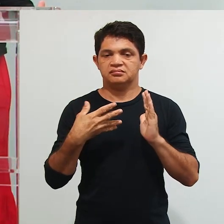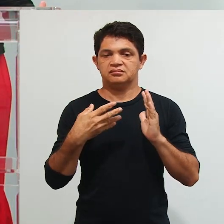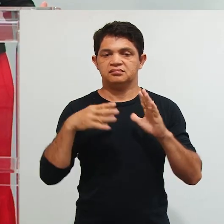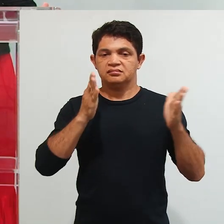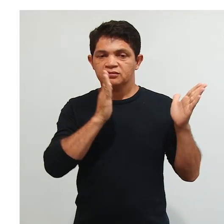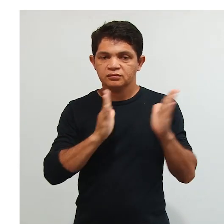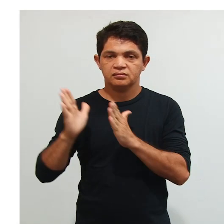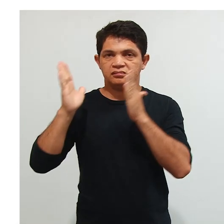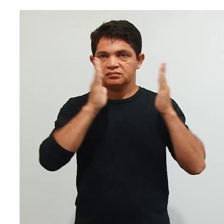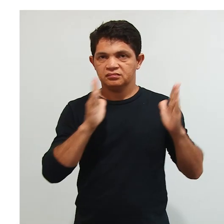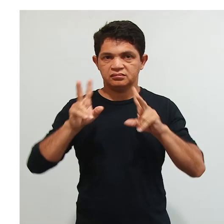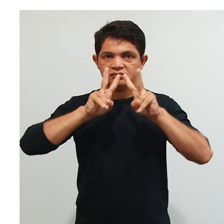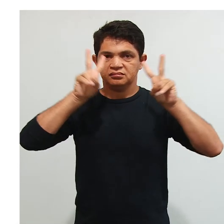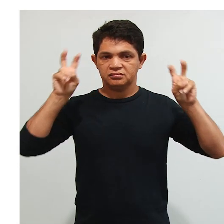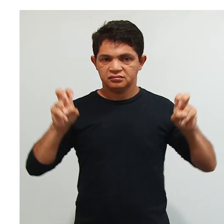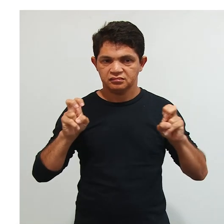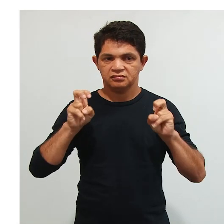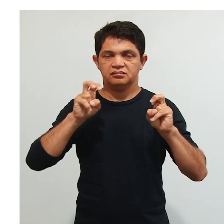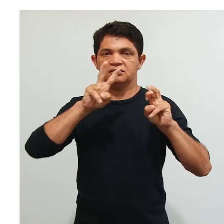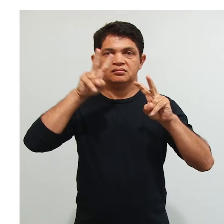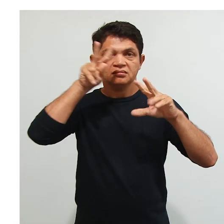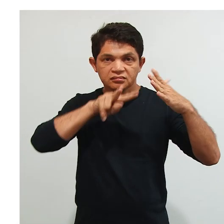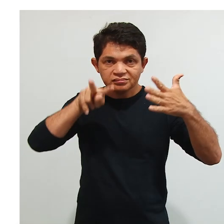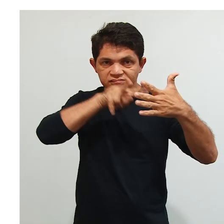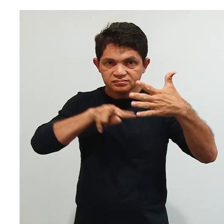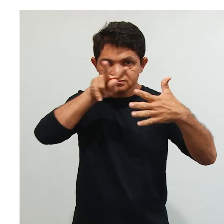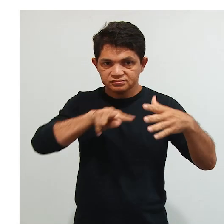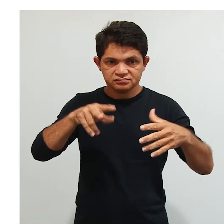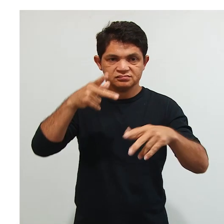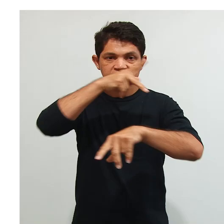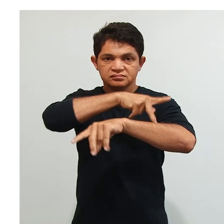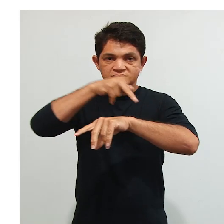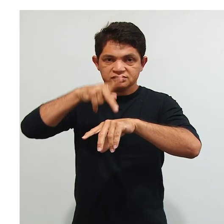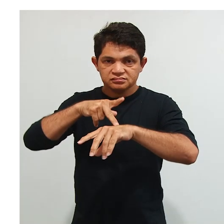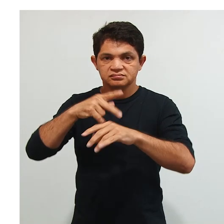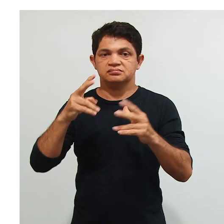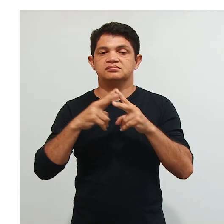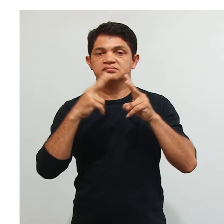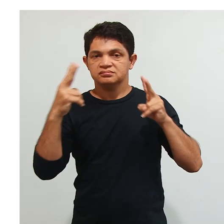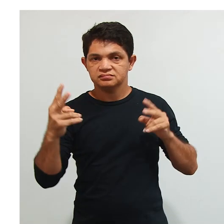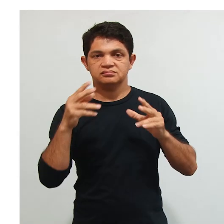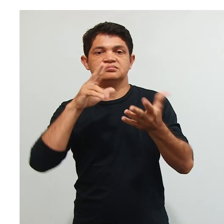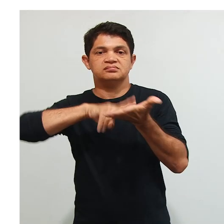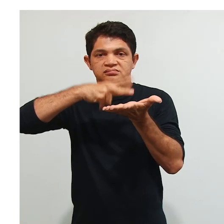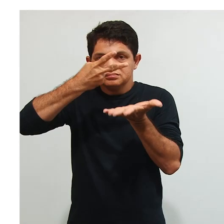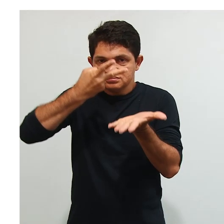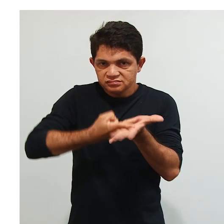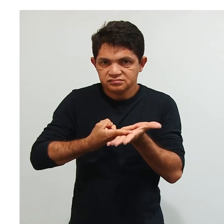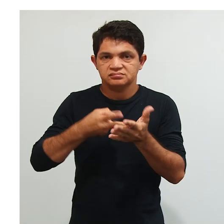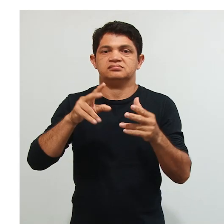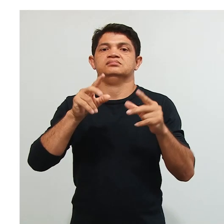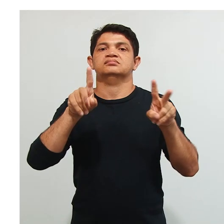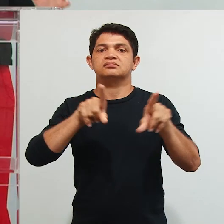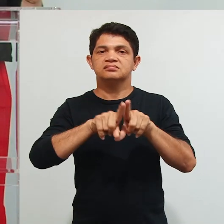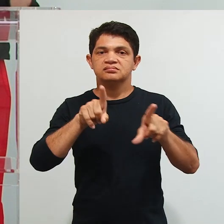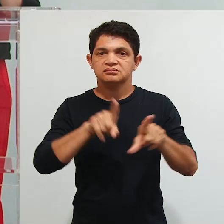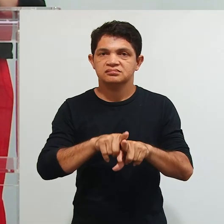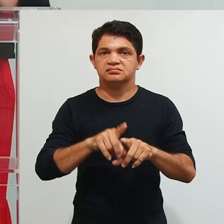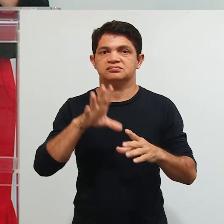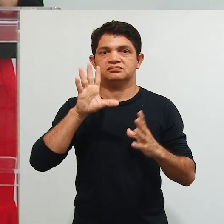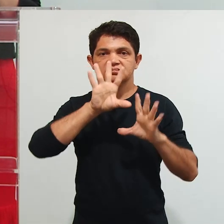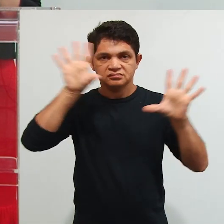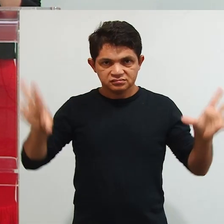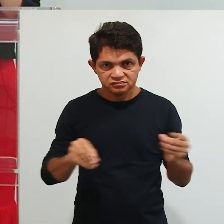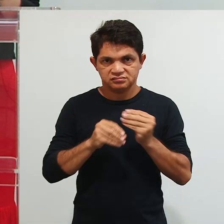módulo sobre métodos de avaliação e intervenção pedagógica, uma introdução, ou seja, nós